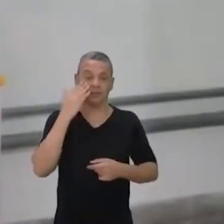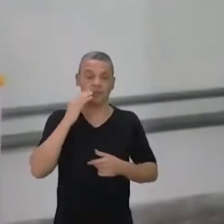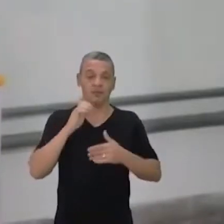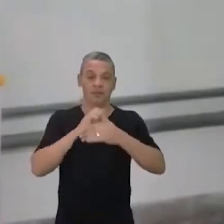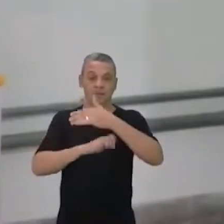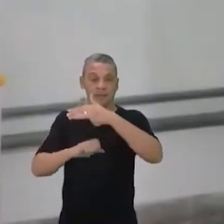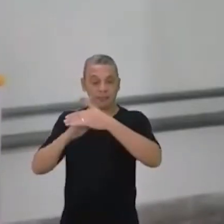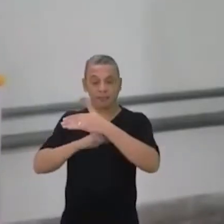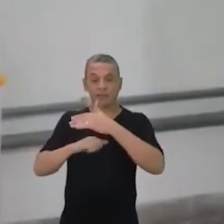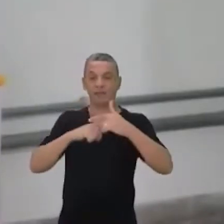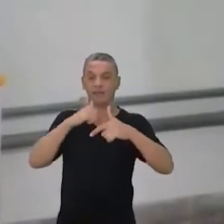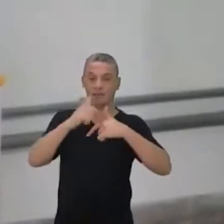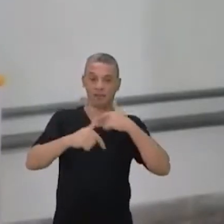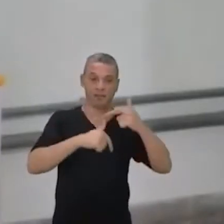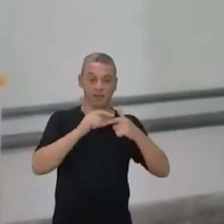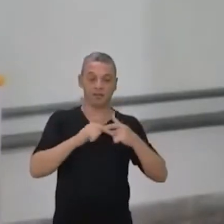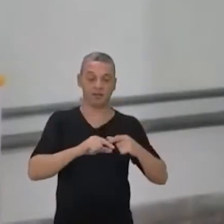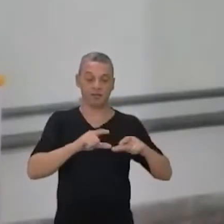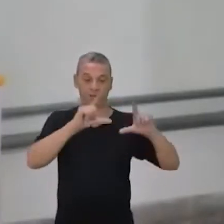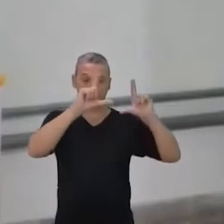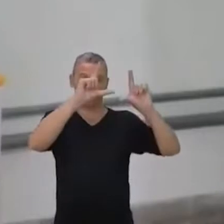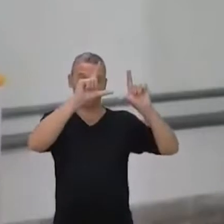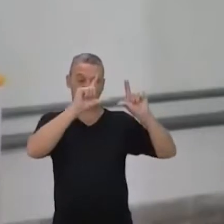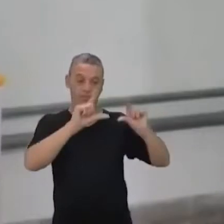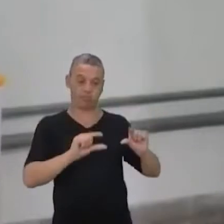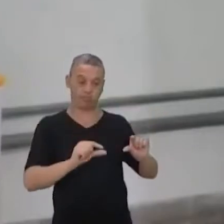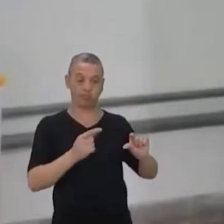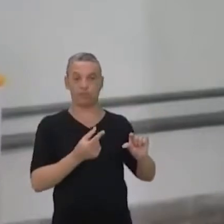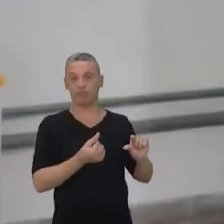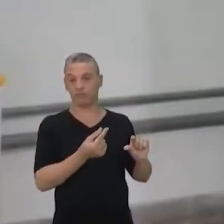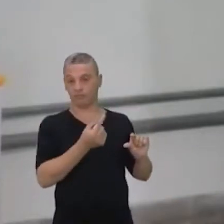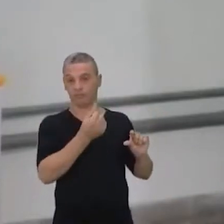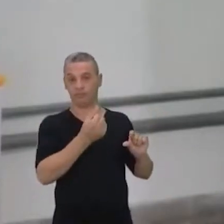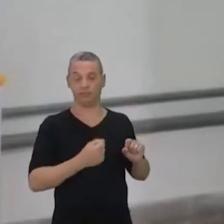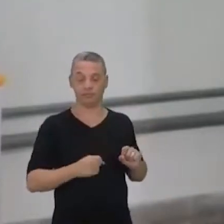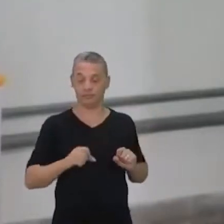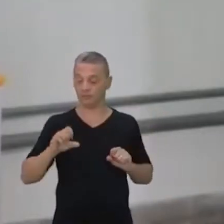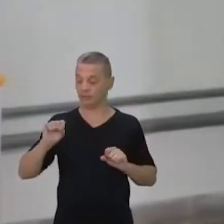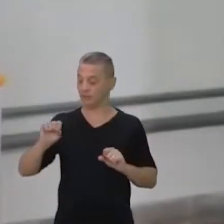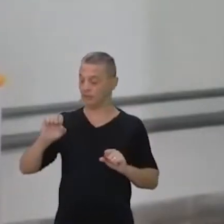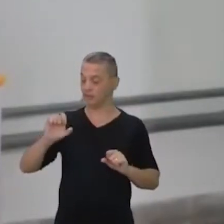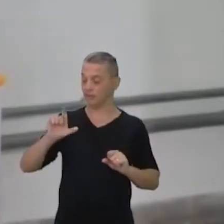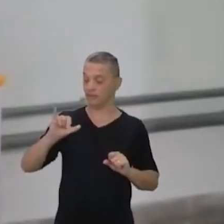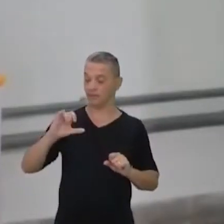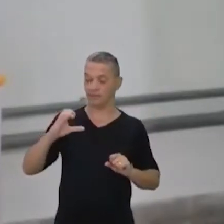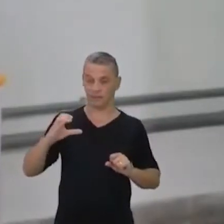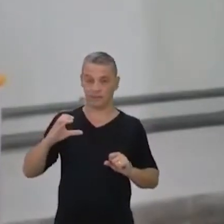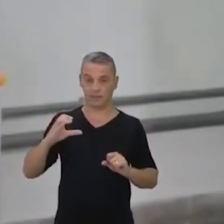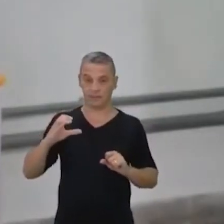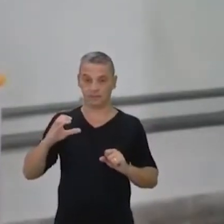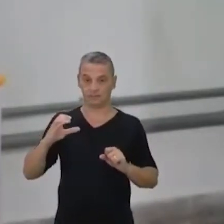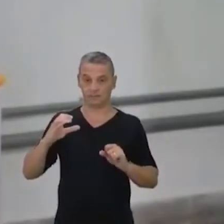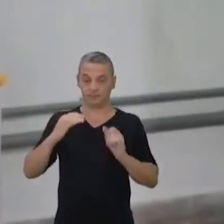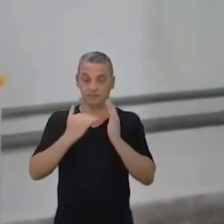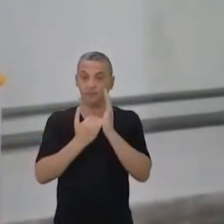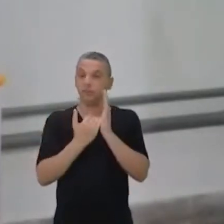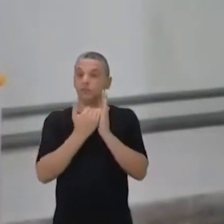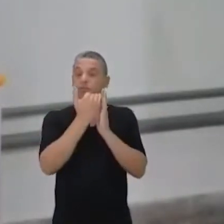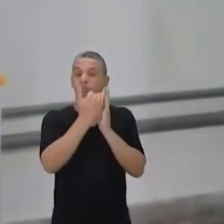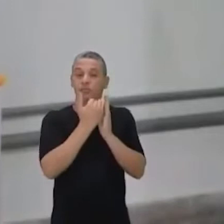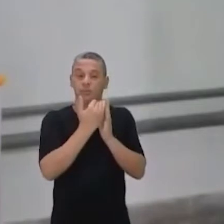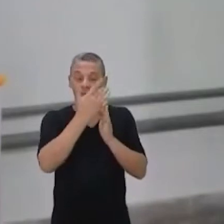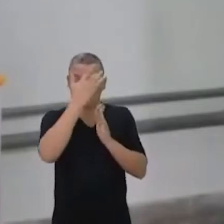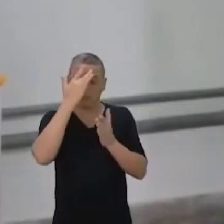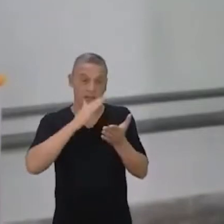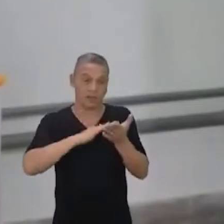empresa ou prestador de serviço diminua o seu preço também. Então, a Selic, ela sobe, para quê? Para desestimular